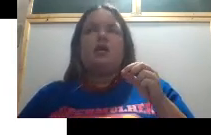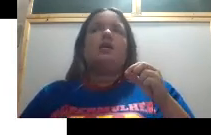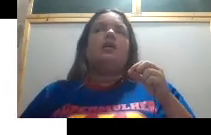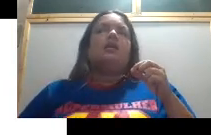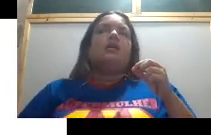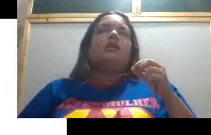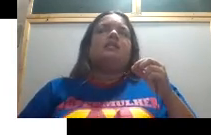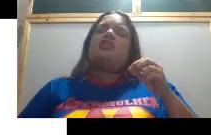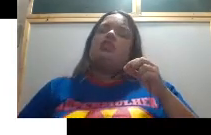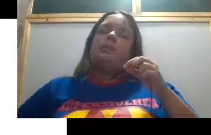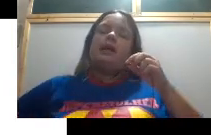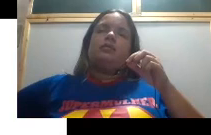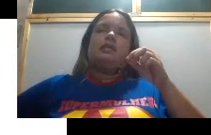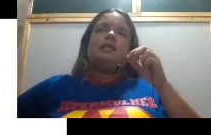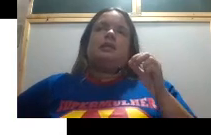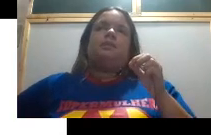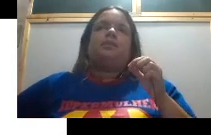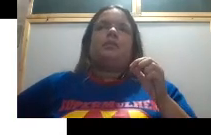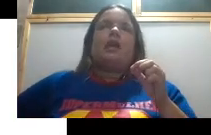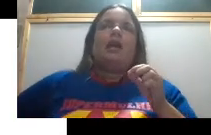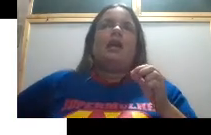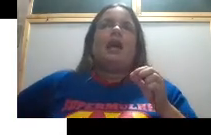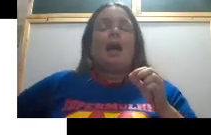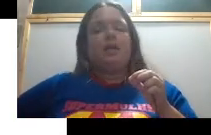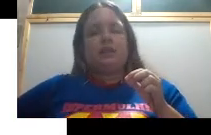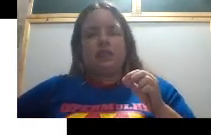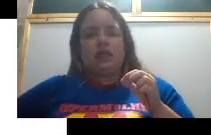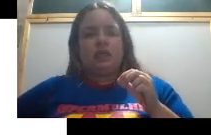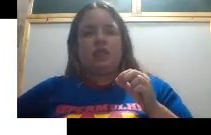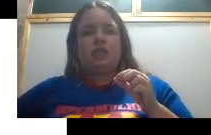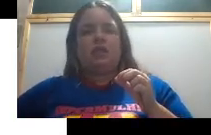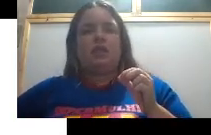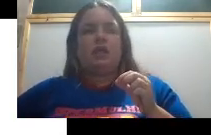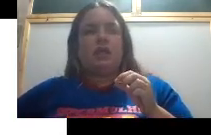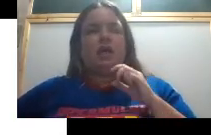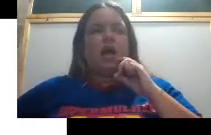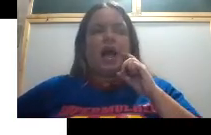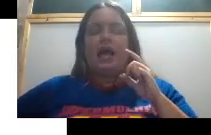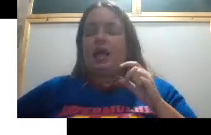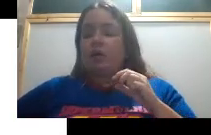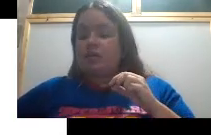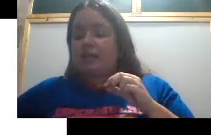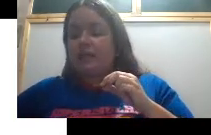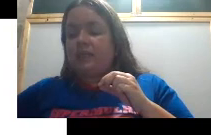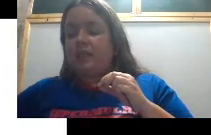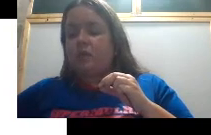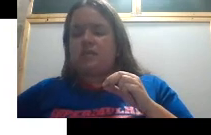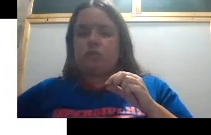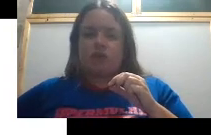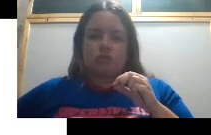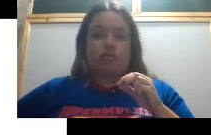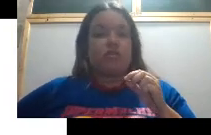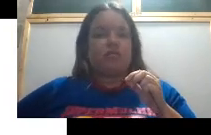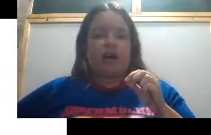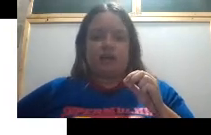bandeira Oi gente pergunta assim a bandeira e ela é usada